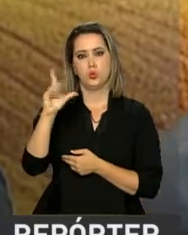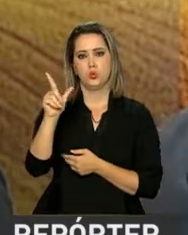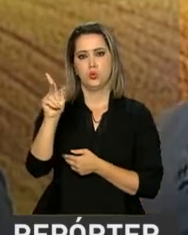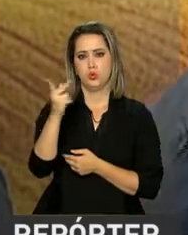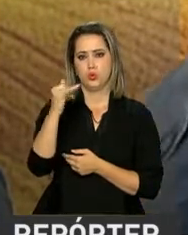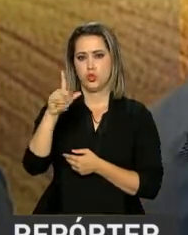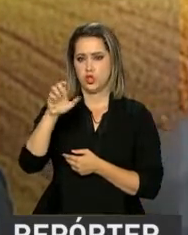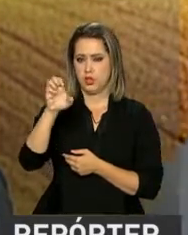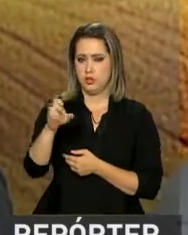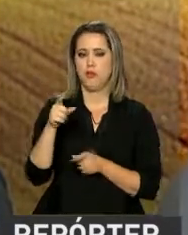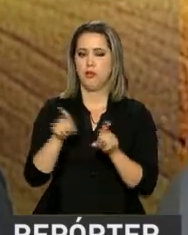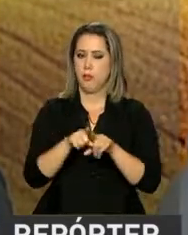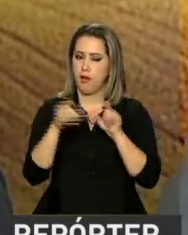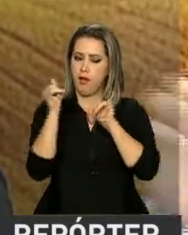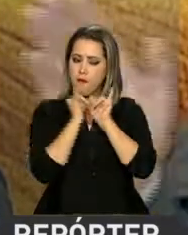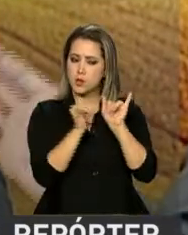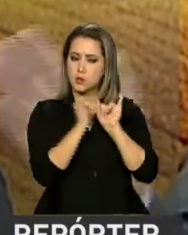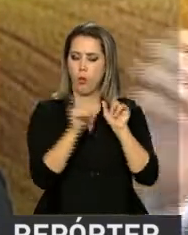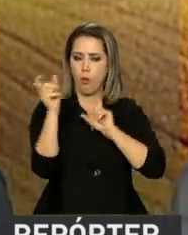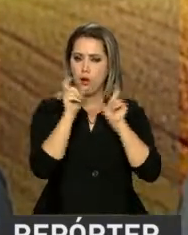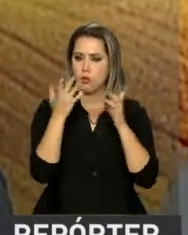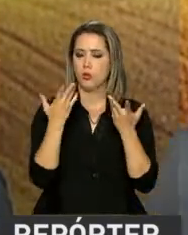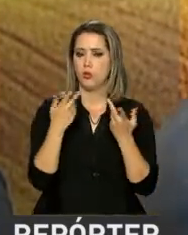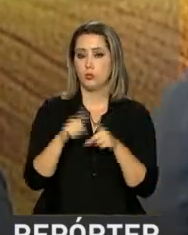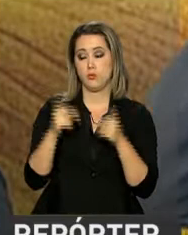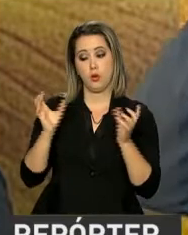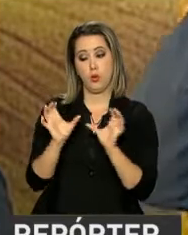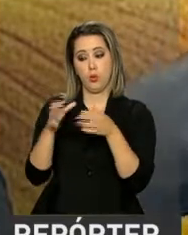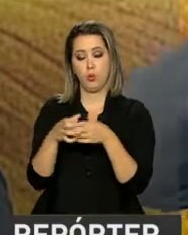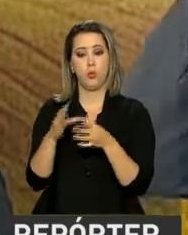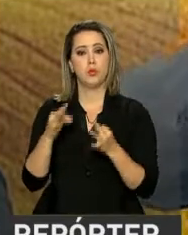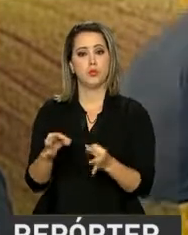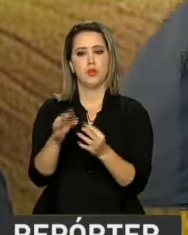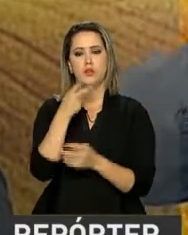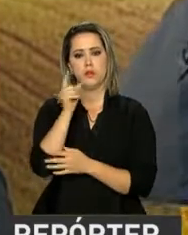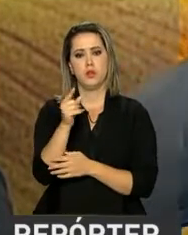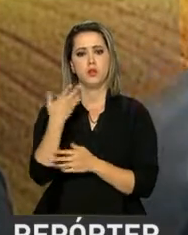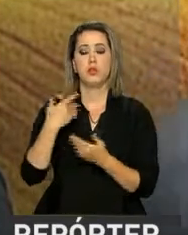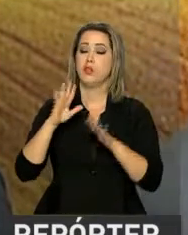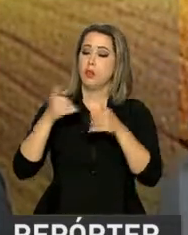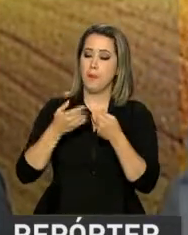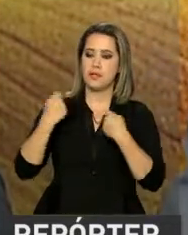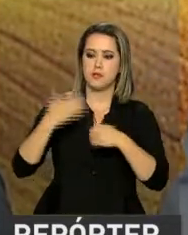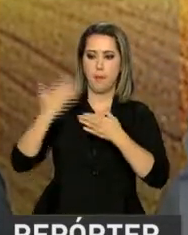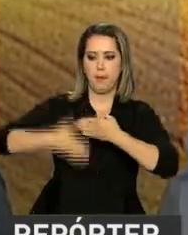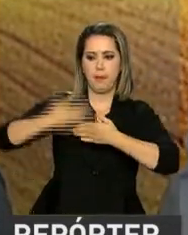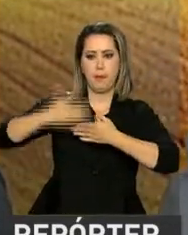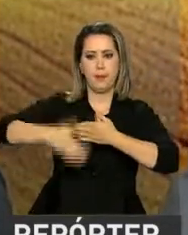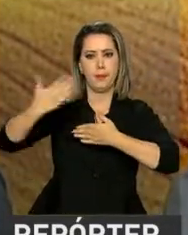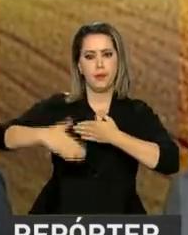chile também nos alertou para esse tipo de problema a orientação da equipe técnica foi que a partir daí fosse feito o fatiamento eo